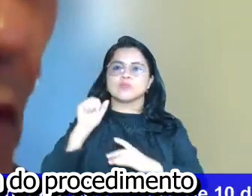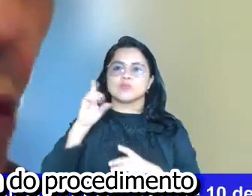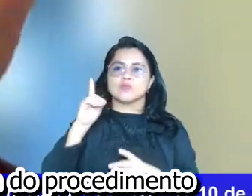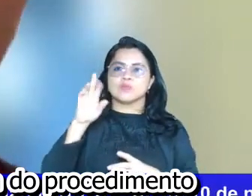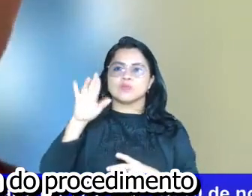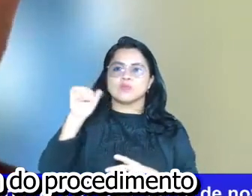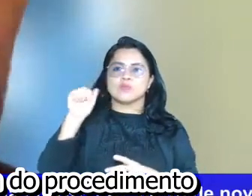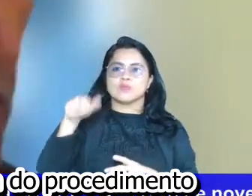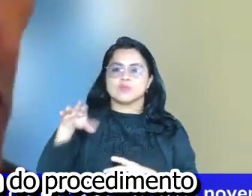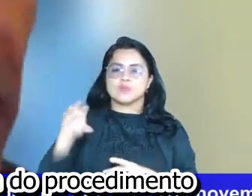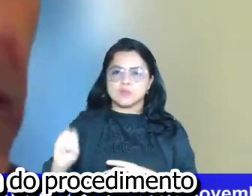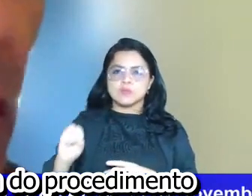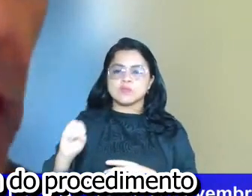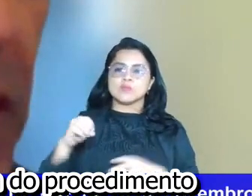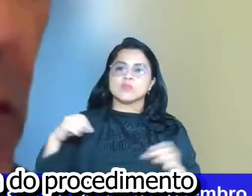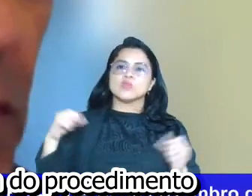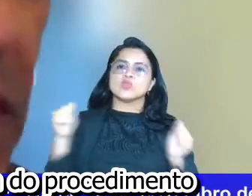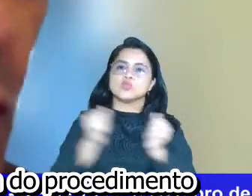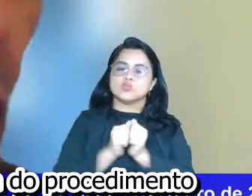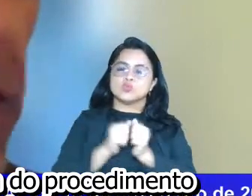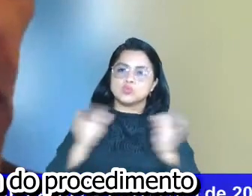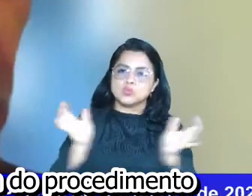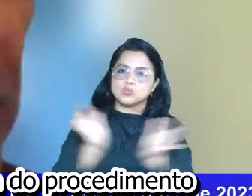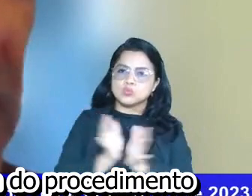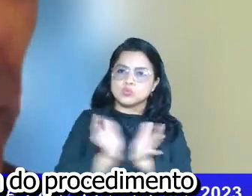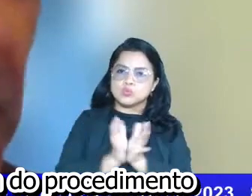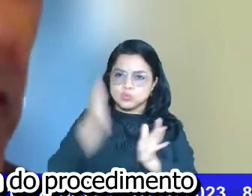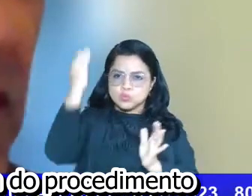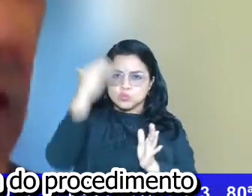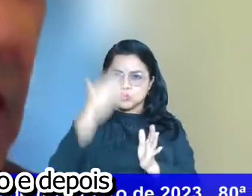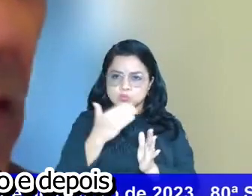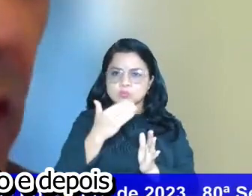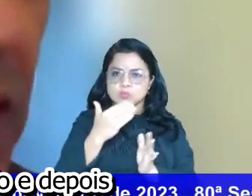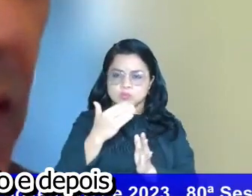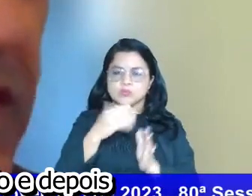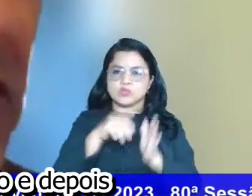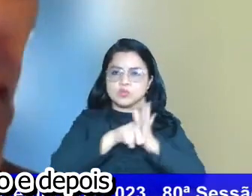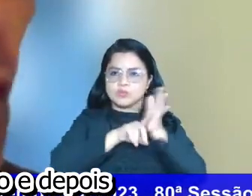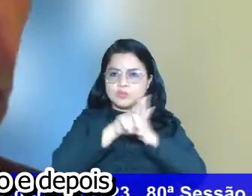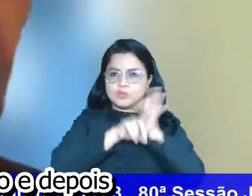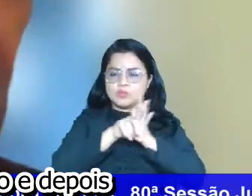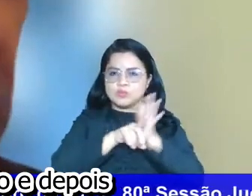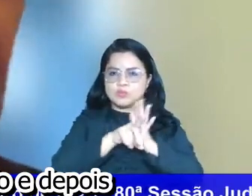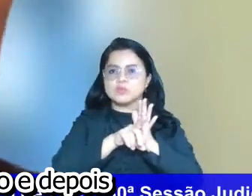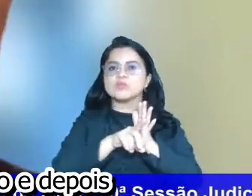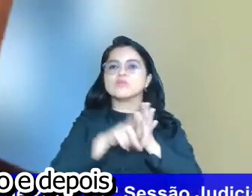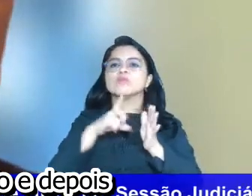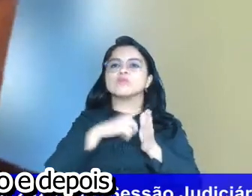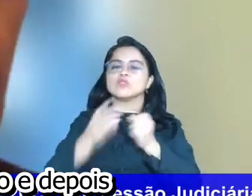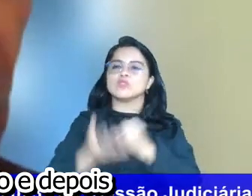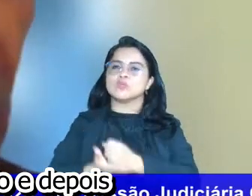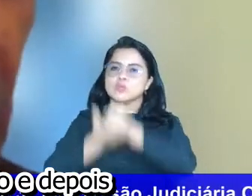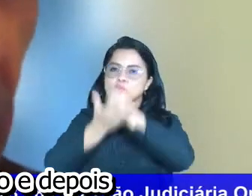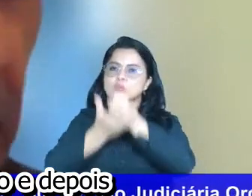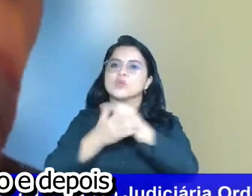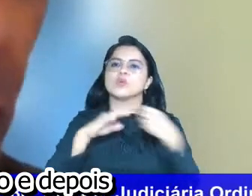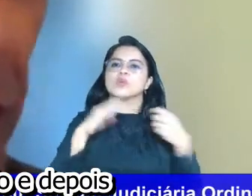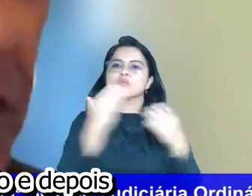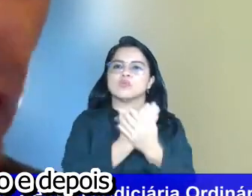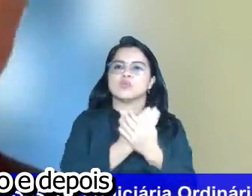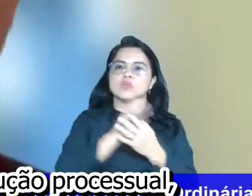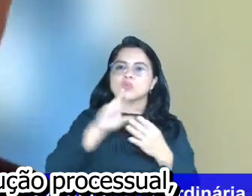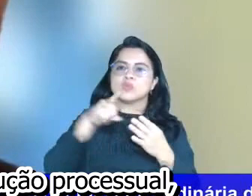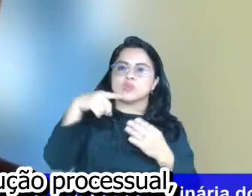Adriano. O conjunto probatório que consta do procedimento investigatório, que serviu de suporte à presente ação